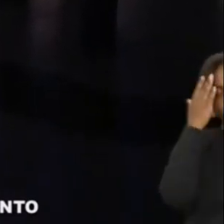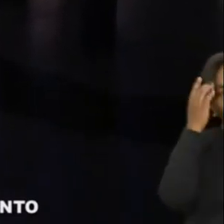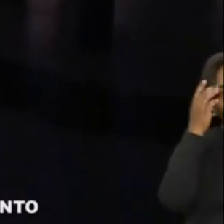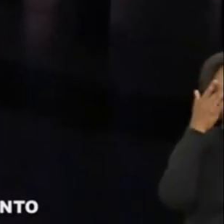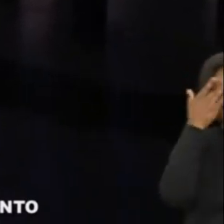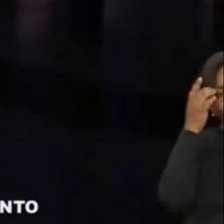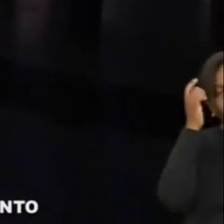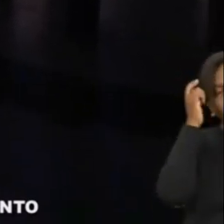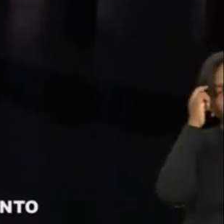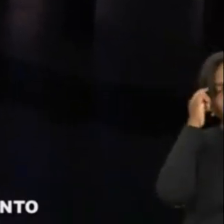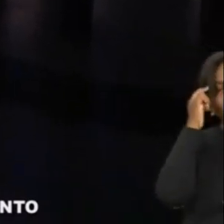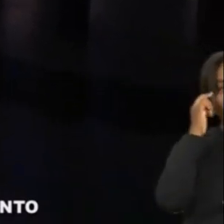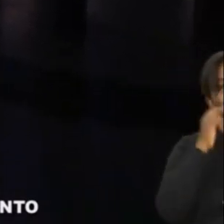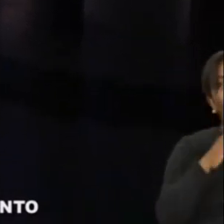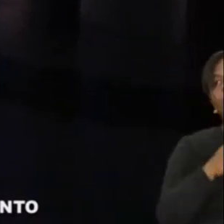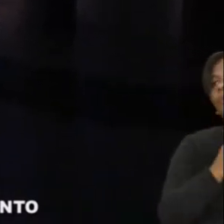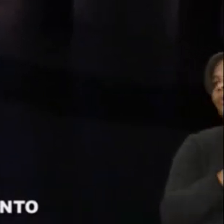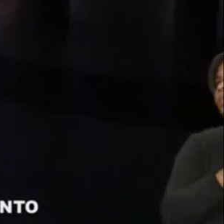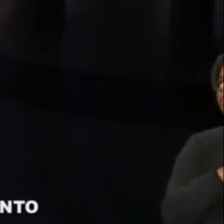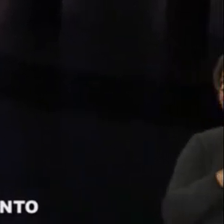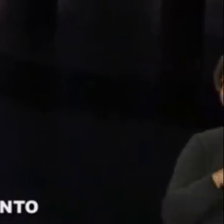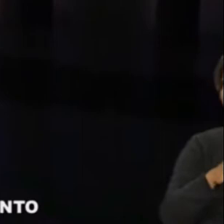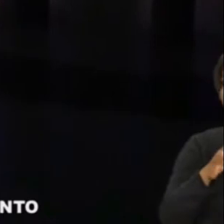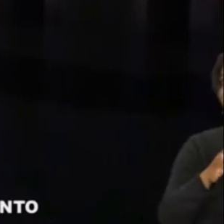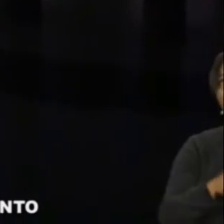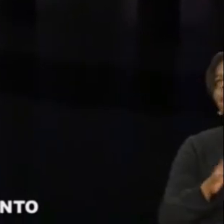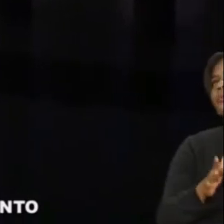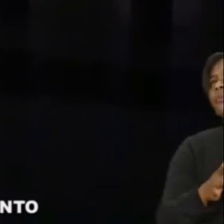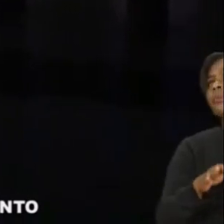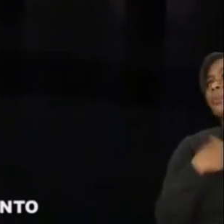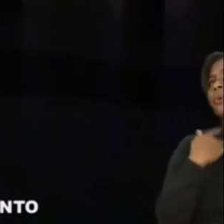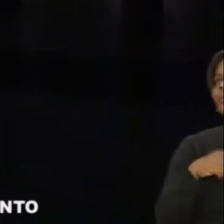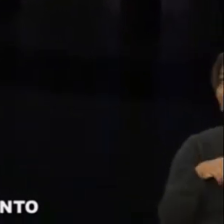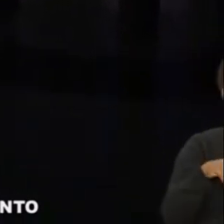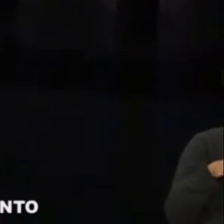Mas Ele se esvaziou de tudo e fez a vontade do Pai.